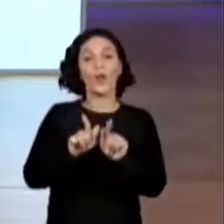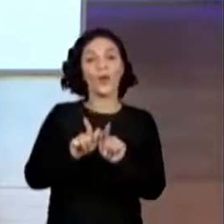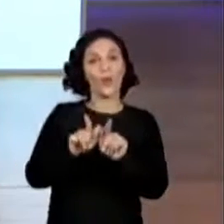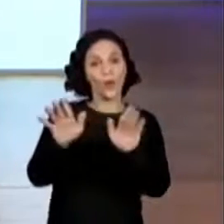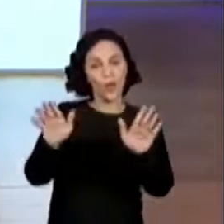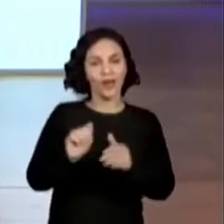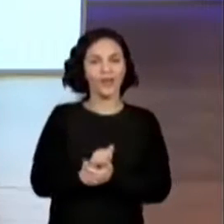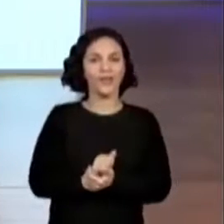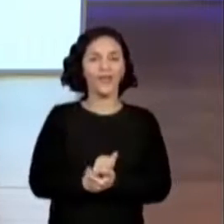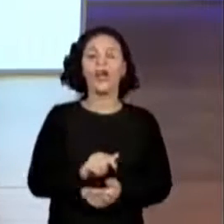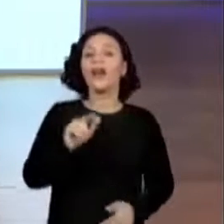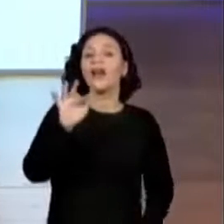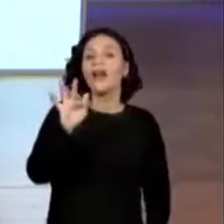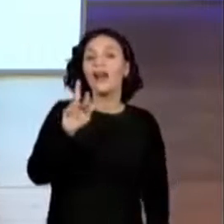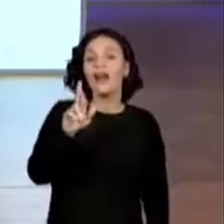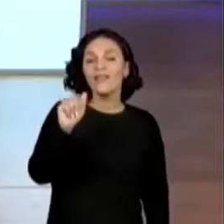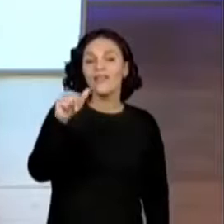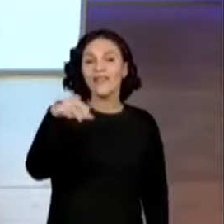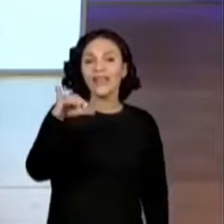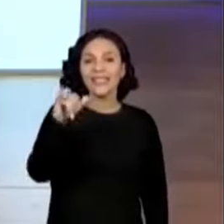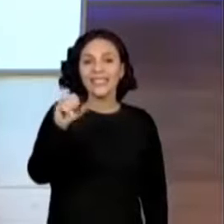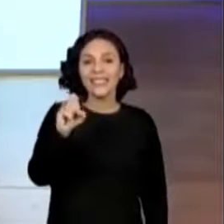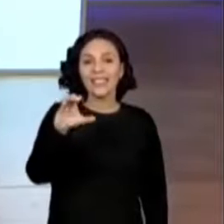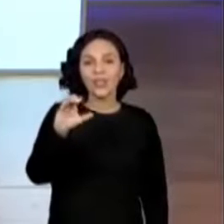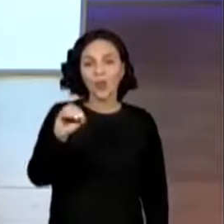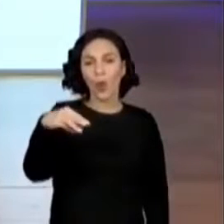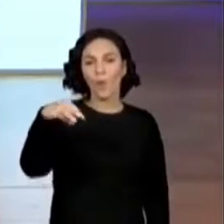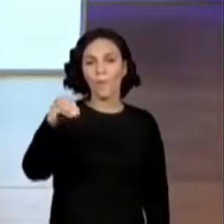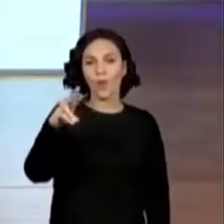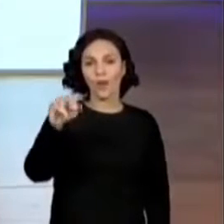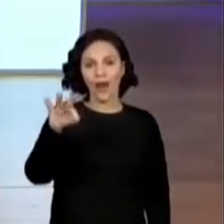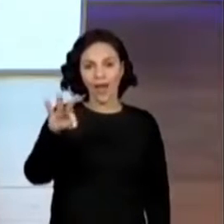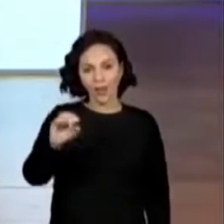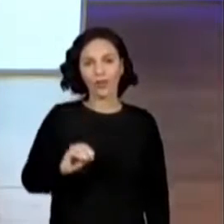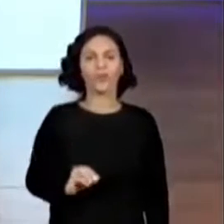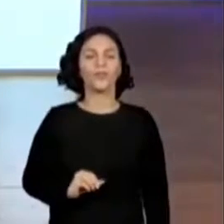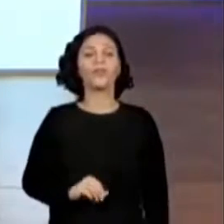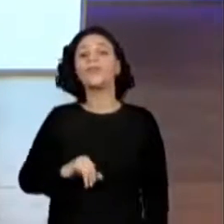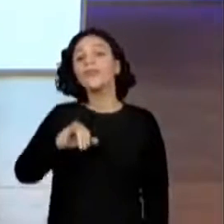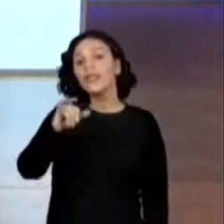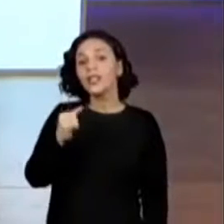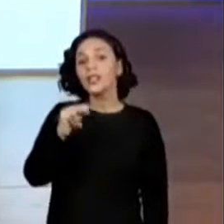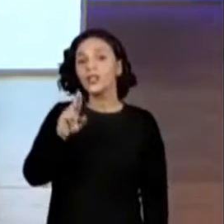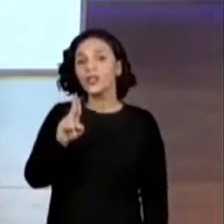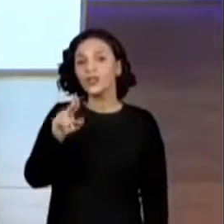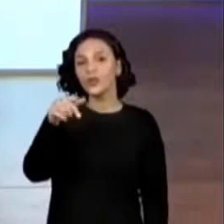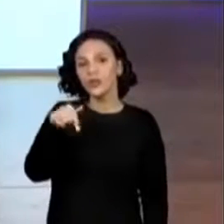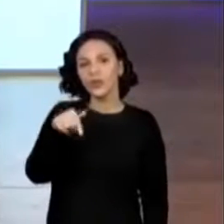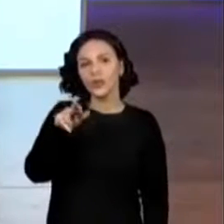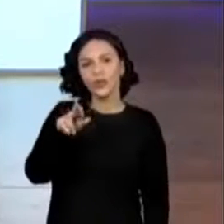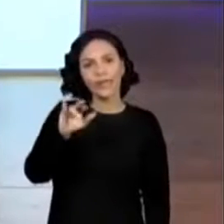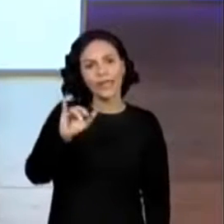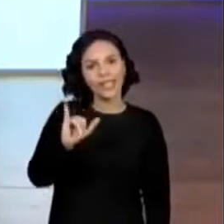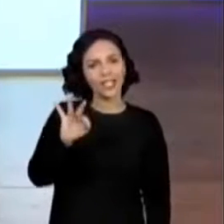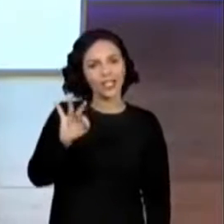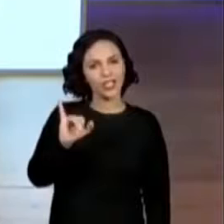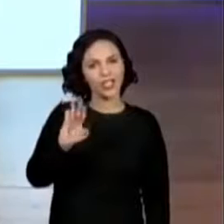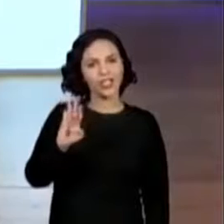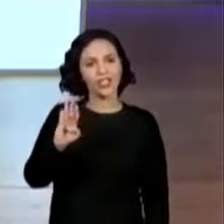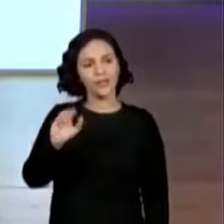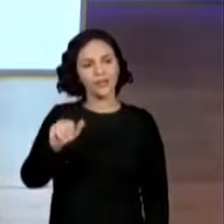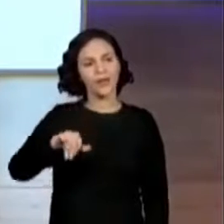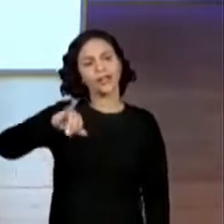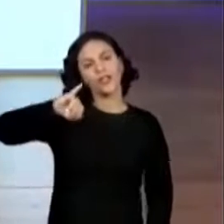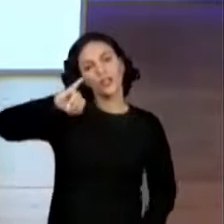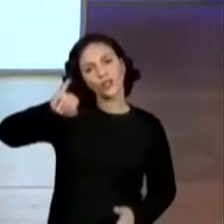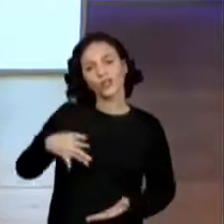Francisco Morato, Juquitiba. Ali eu não consegui ler, foi muito rápido. Tá, São Piratiba. José. Isso mesmo. Se eu fosse